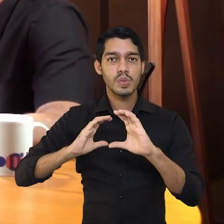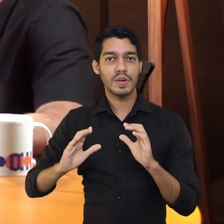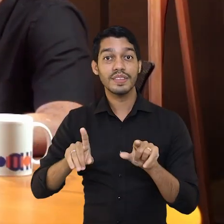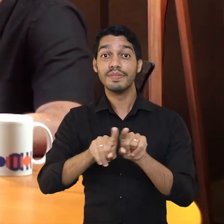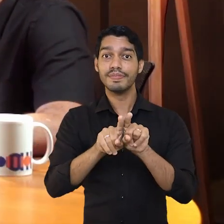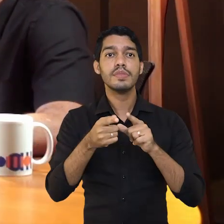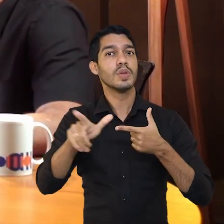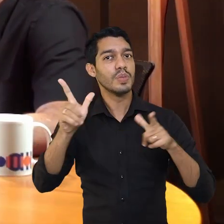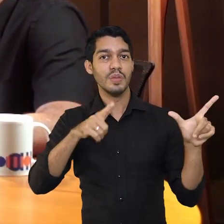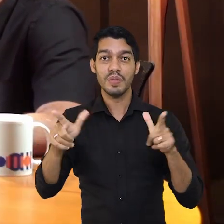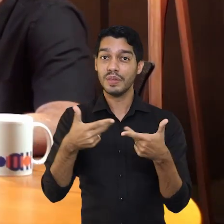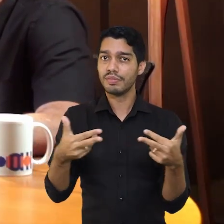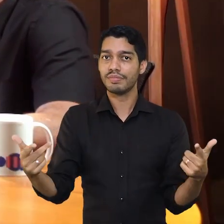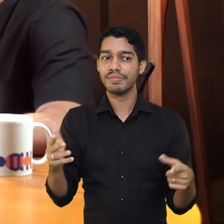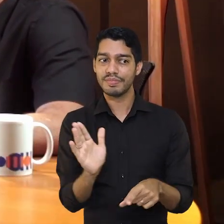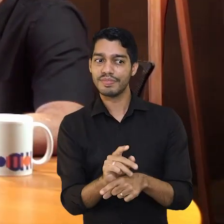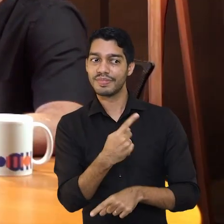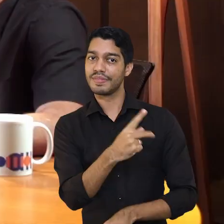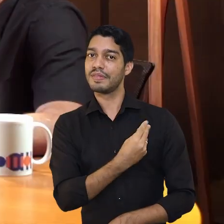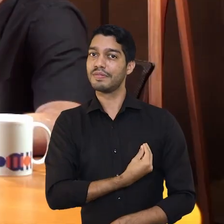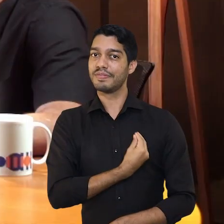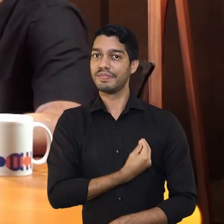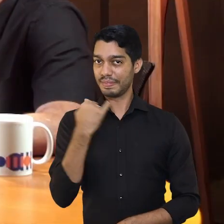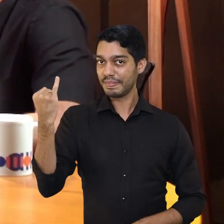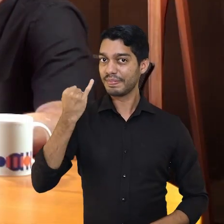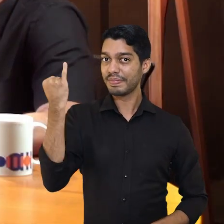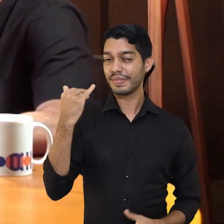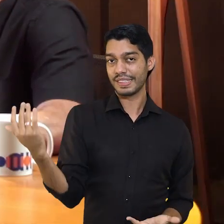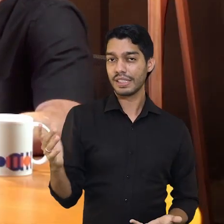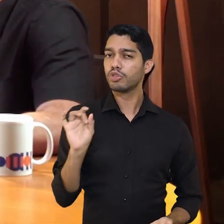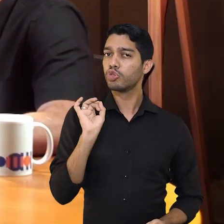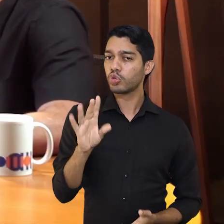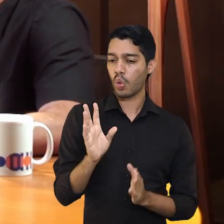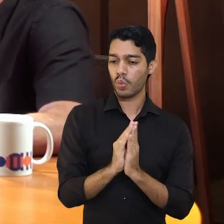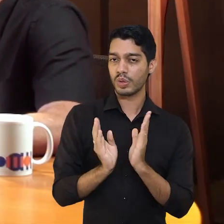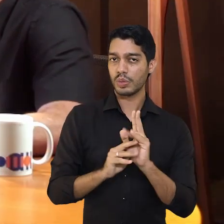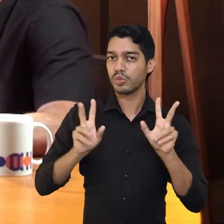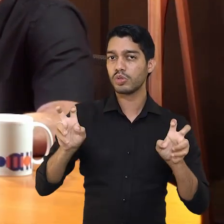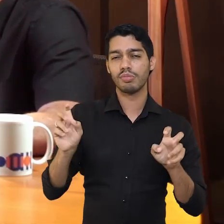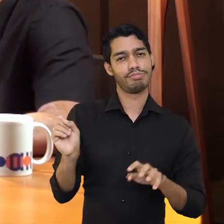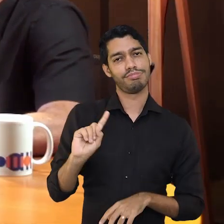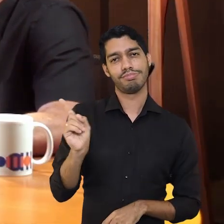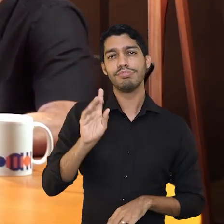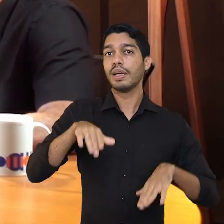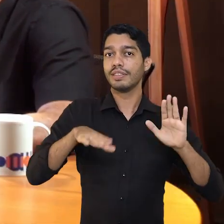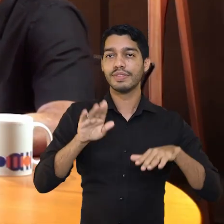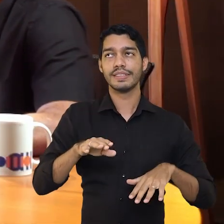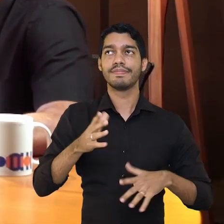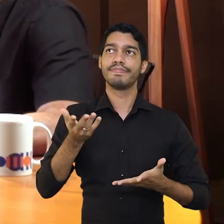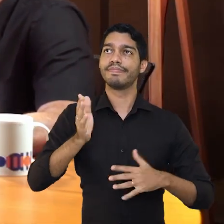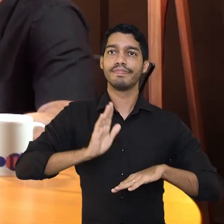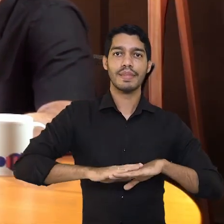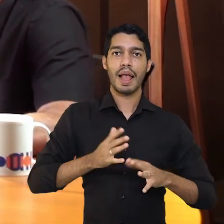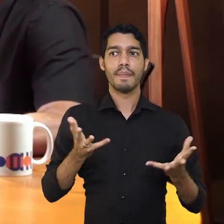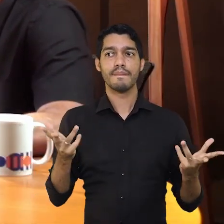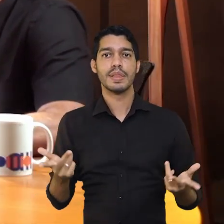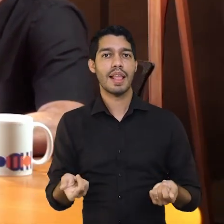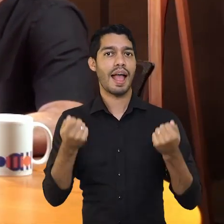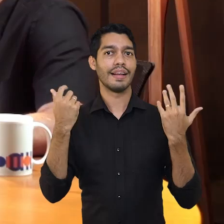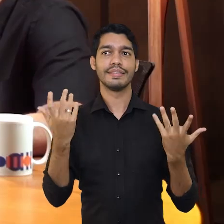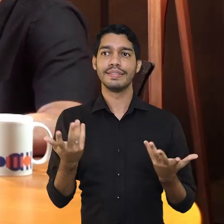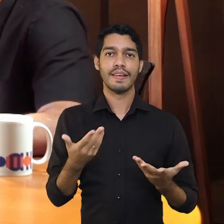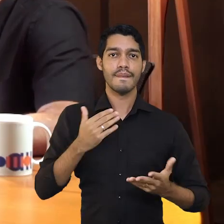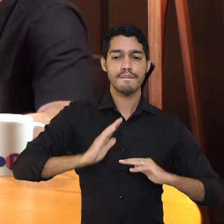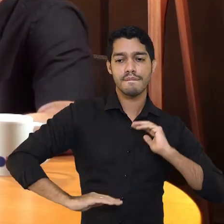outras coisas que são importantes para a vida dele e que não necessariamente tem a ver só com conteúdo, mas às vezes tem a ver com habilidades, com competências que